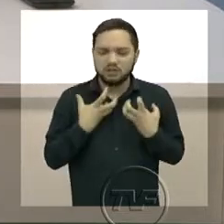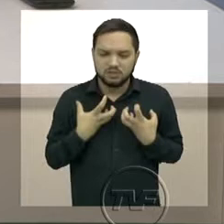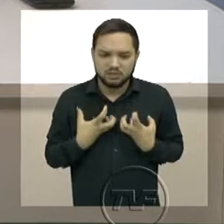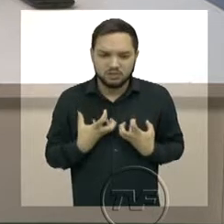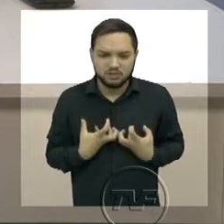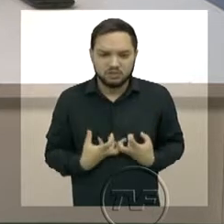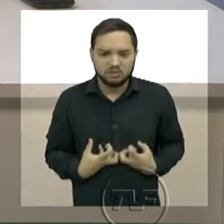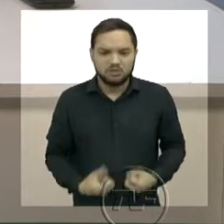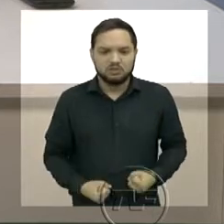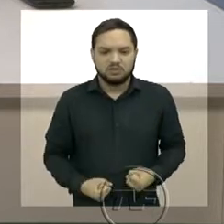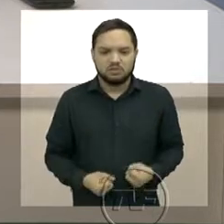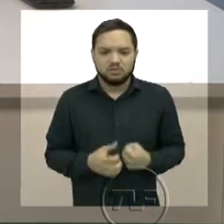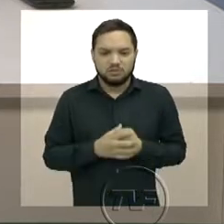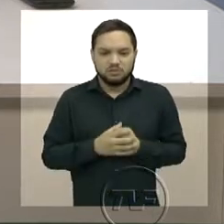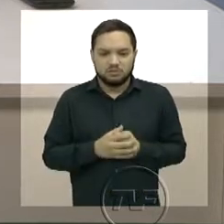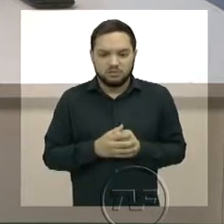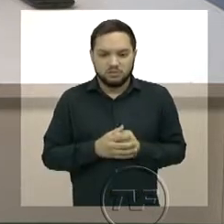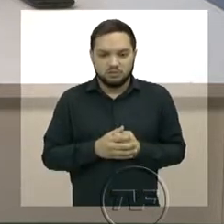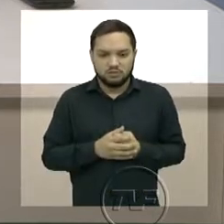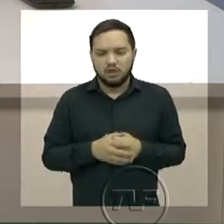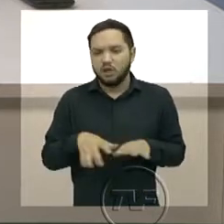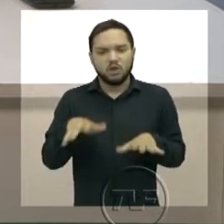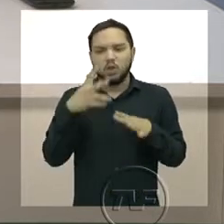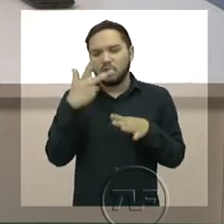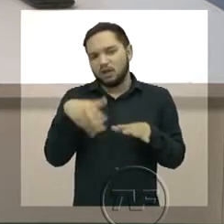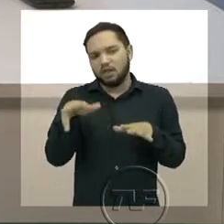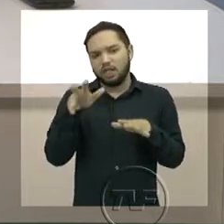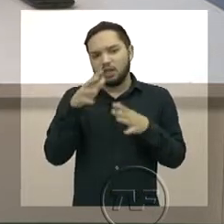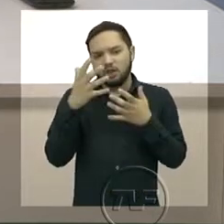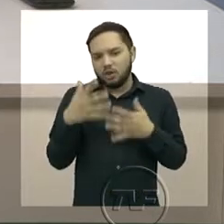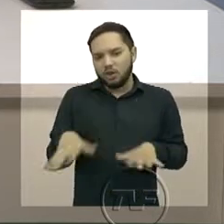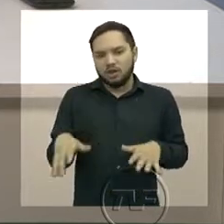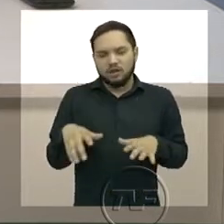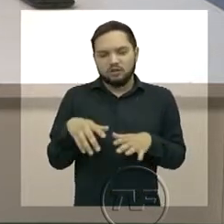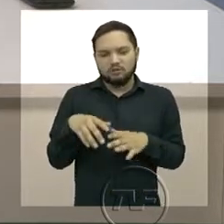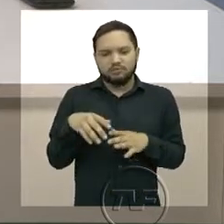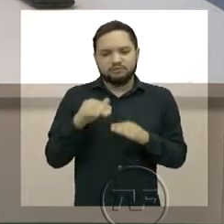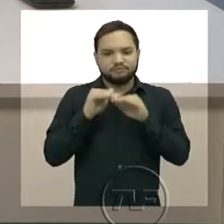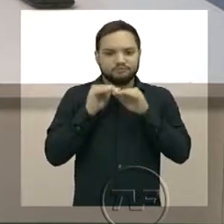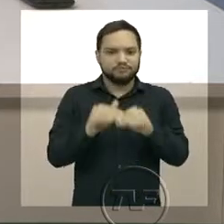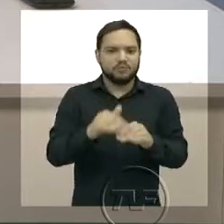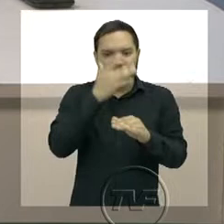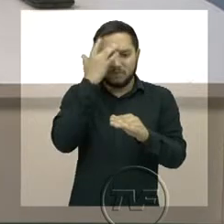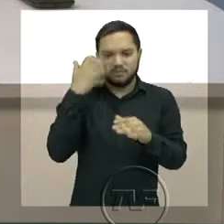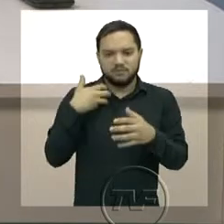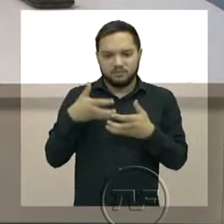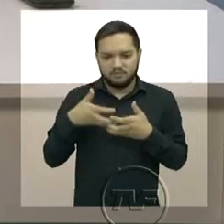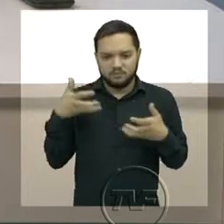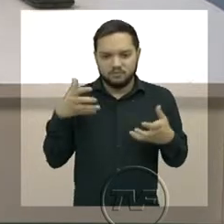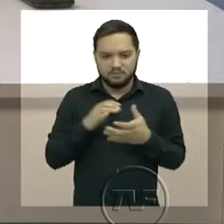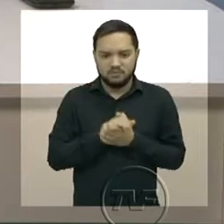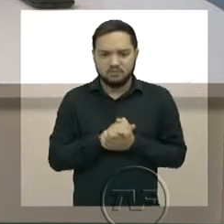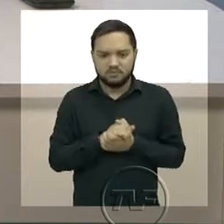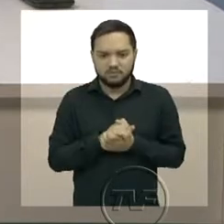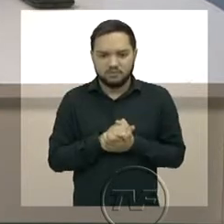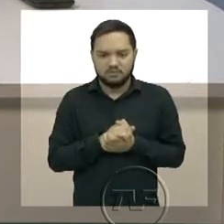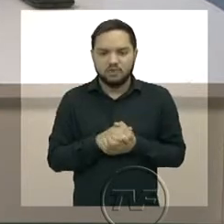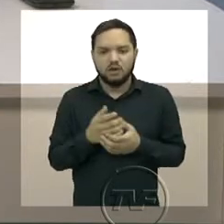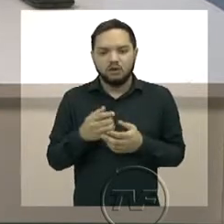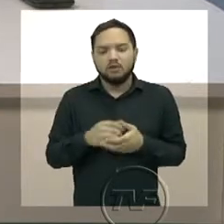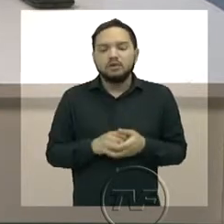nenhum demérito a quem tem a melhor idade, né? É muito interessante que todo brasileiro chegue a 100 anos de idade,